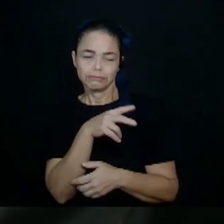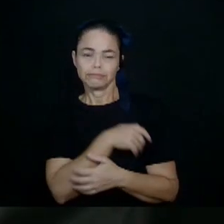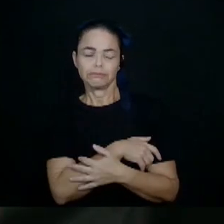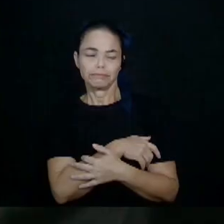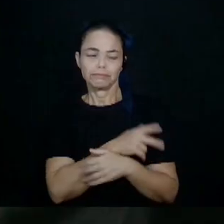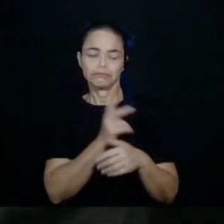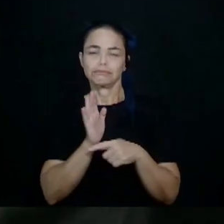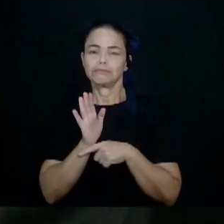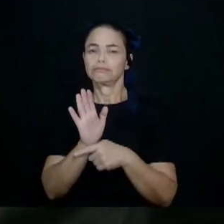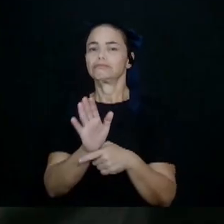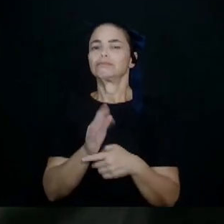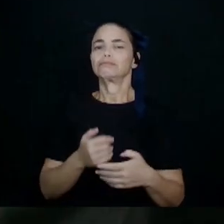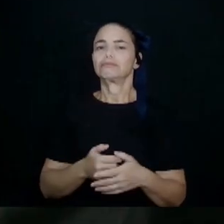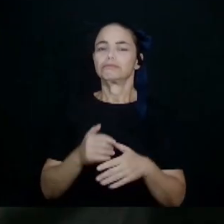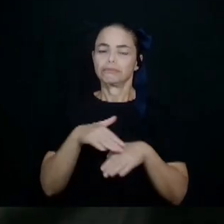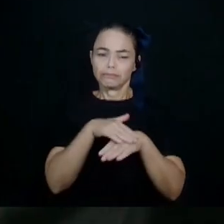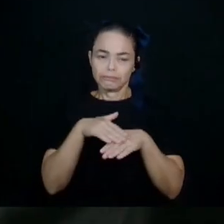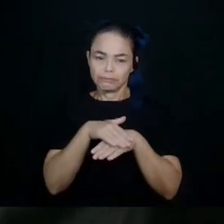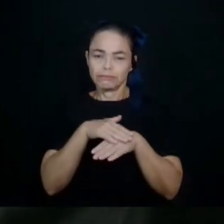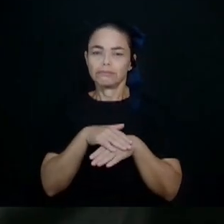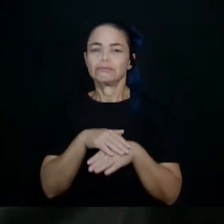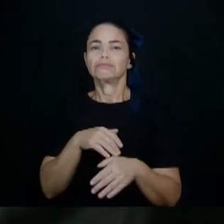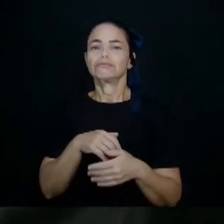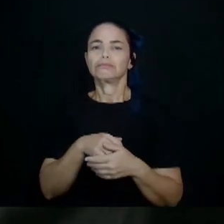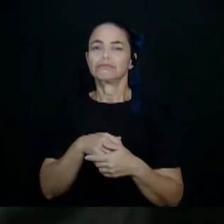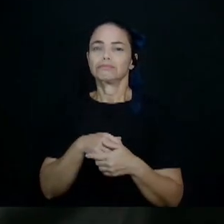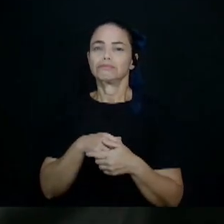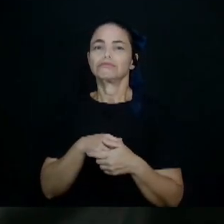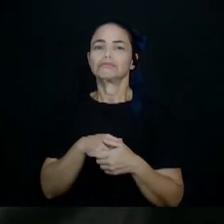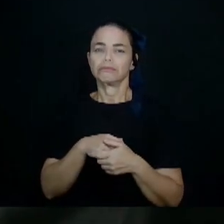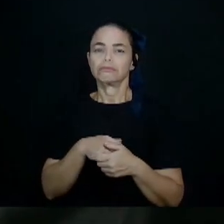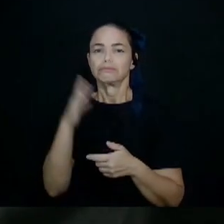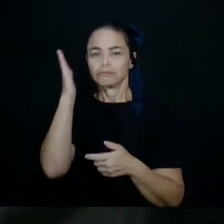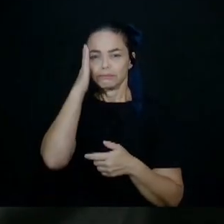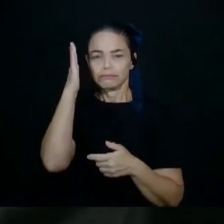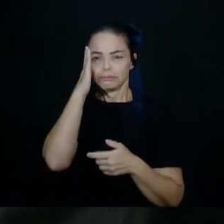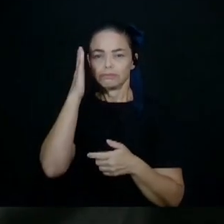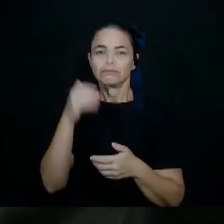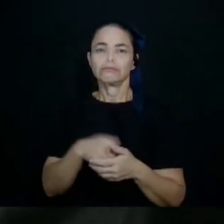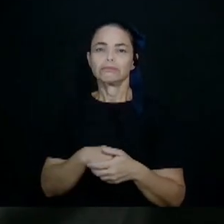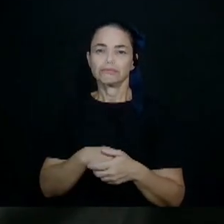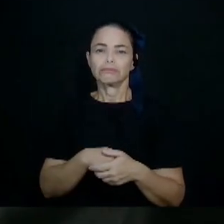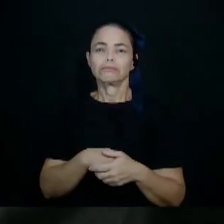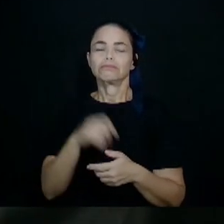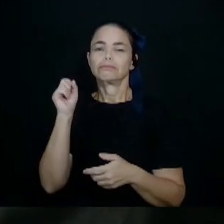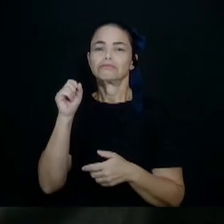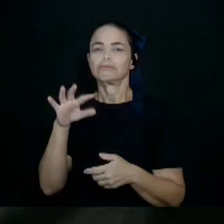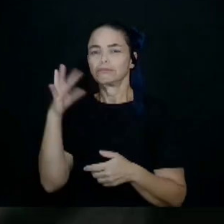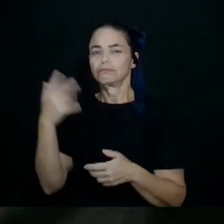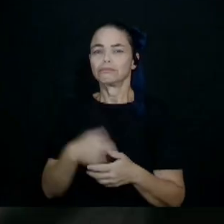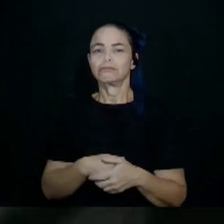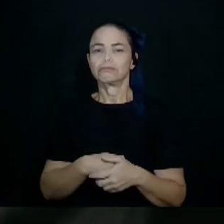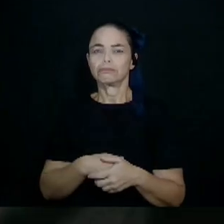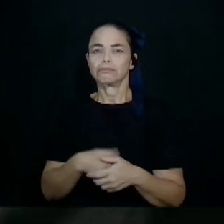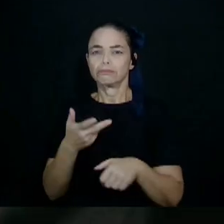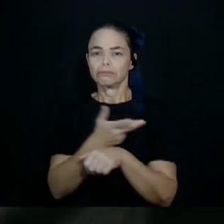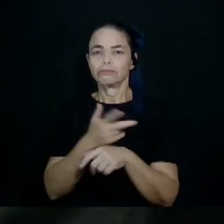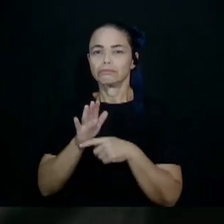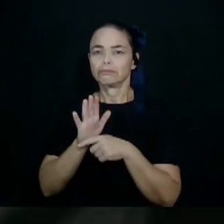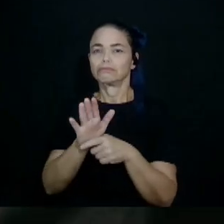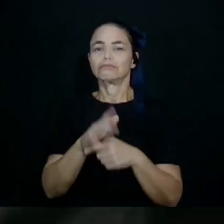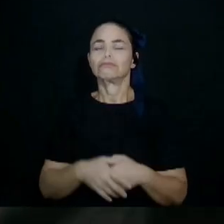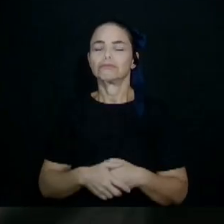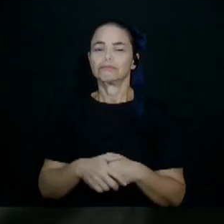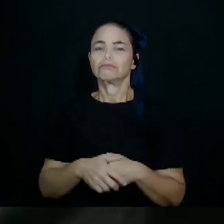ajuda, conversar com alguém, né? E entender sobre o que está acontecendo e buscar ajuda, eu acho que faz parte